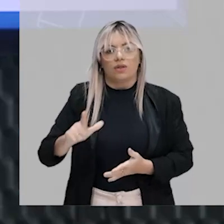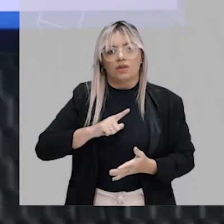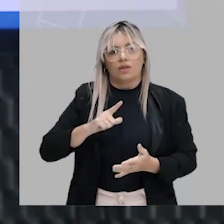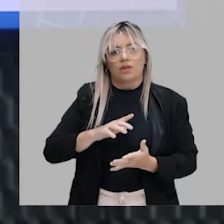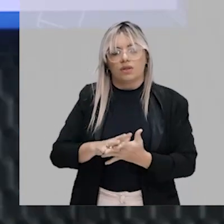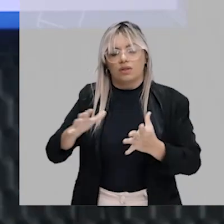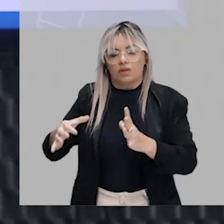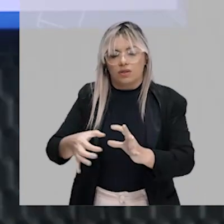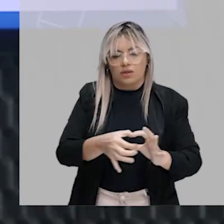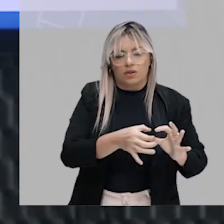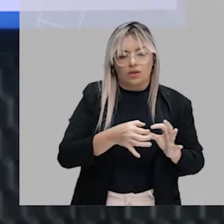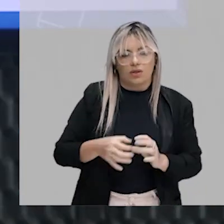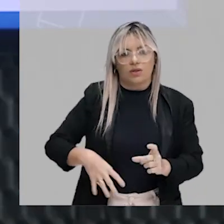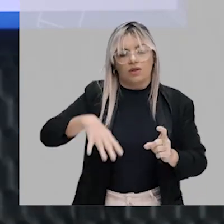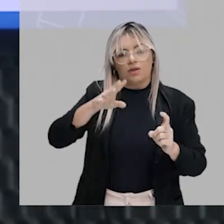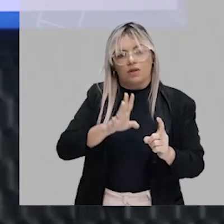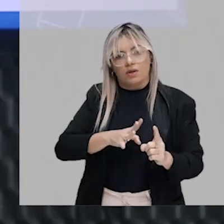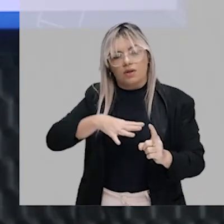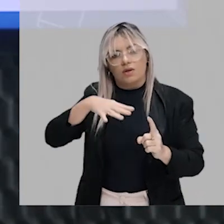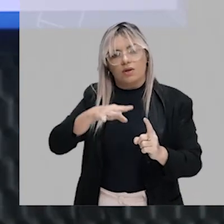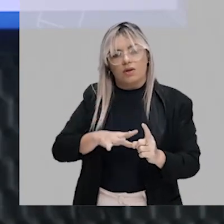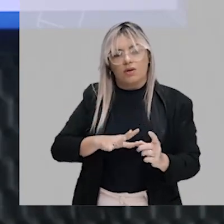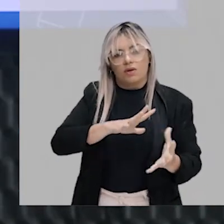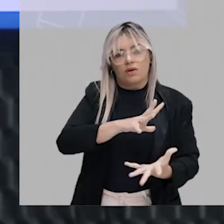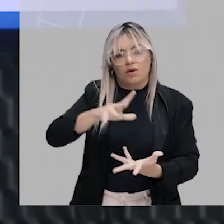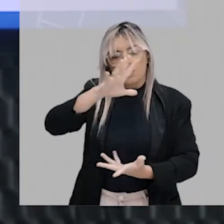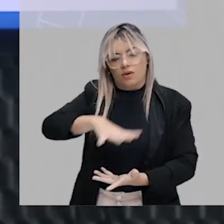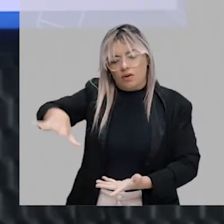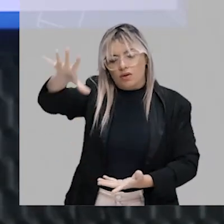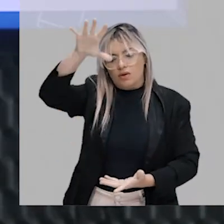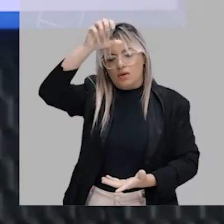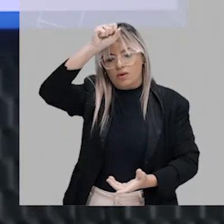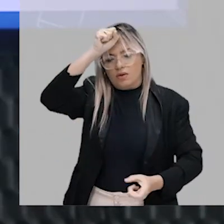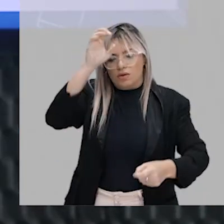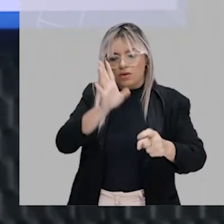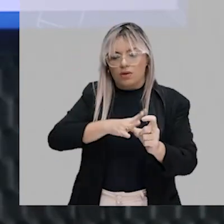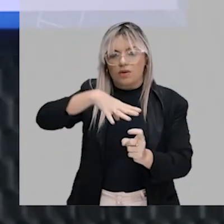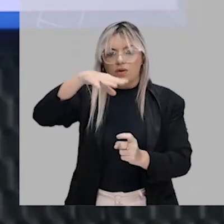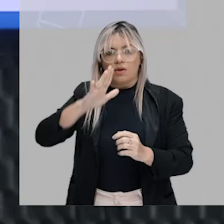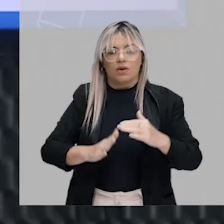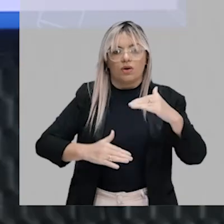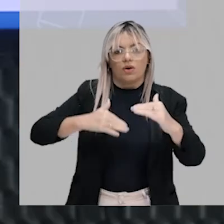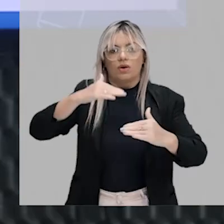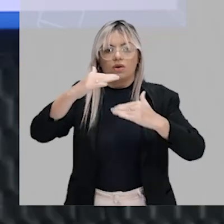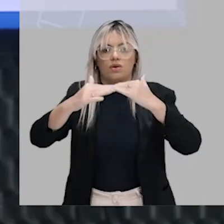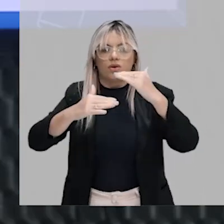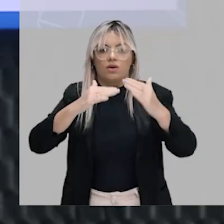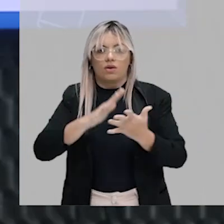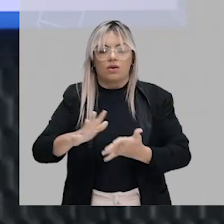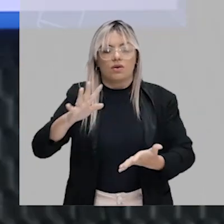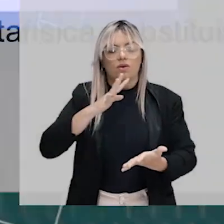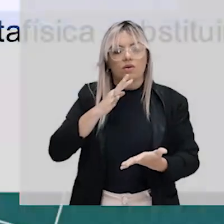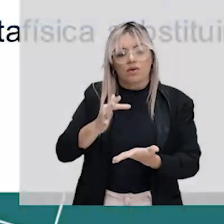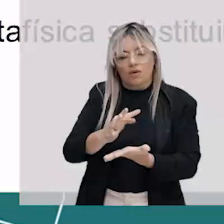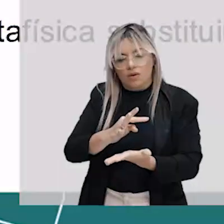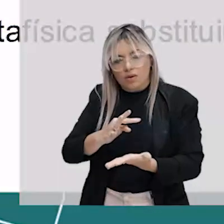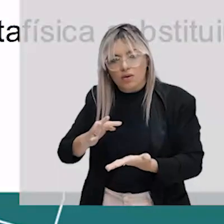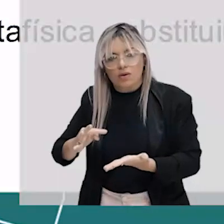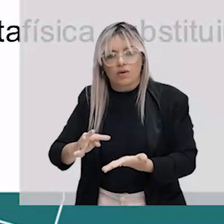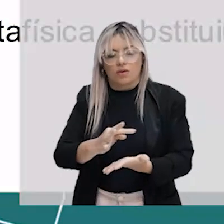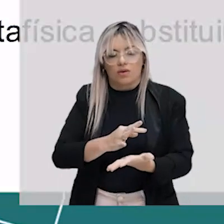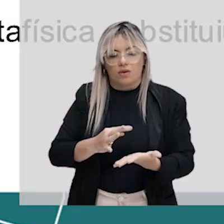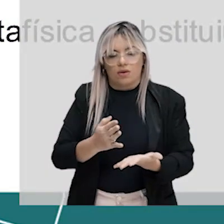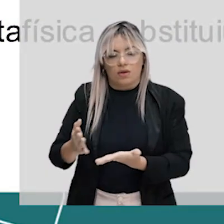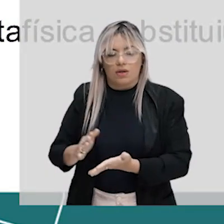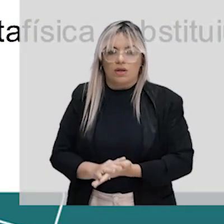ligação ali com os deuses, com o sobrenatural, nessa tentativa de construção do conhecimento da fase teológica. Só que, como eu te falei, essa